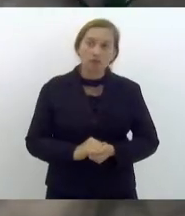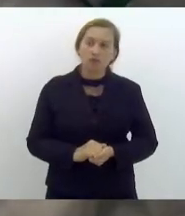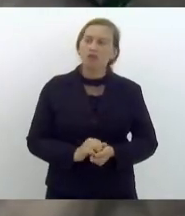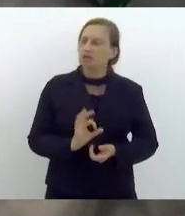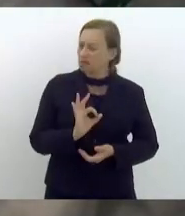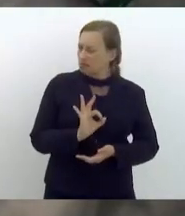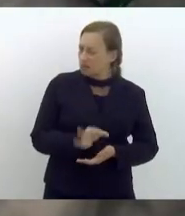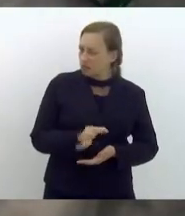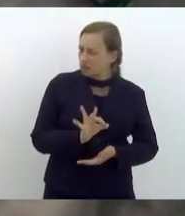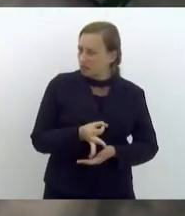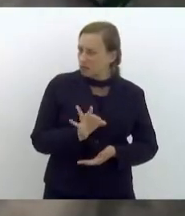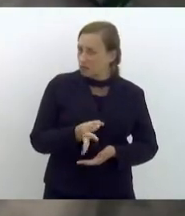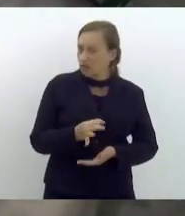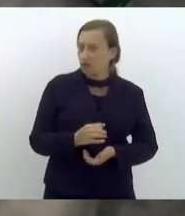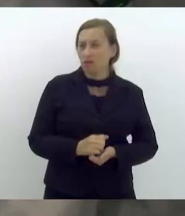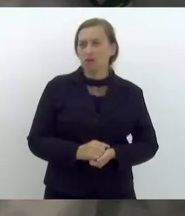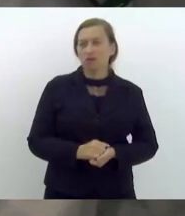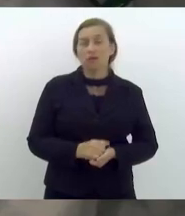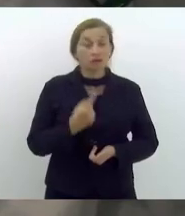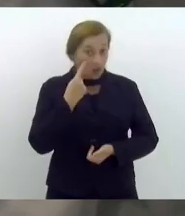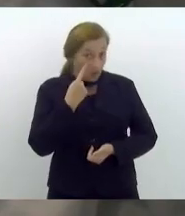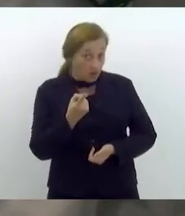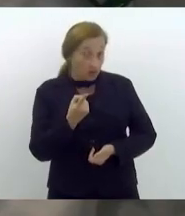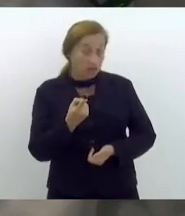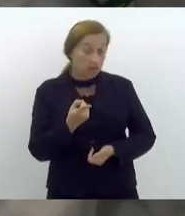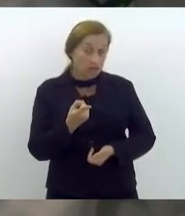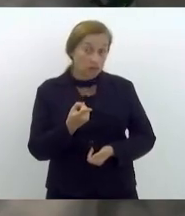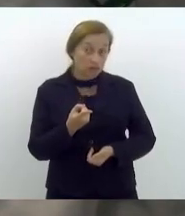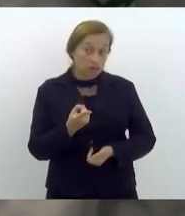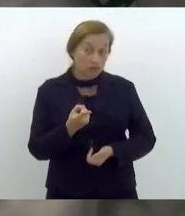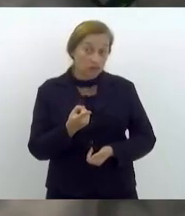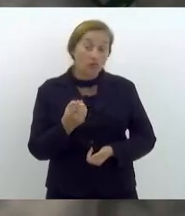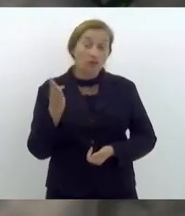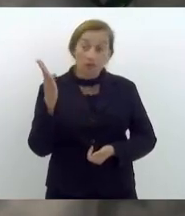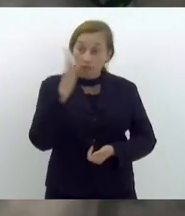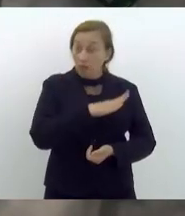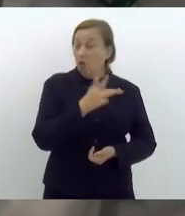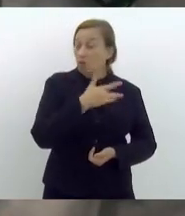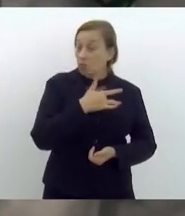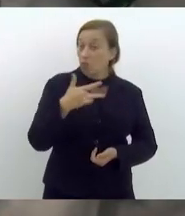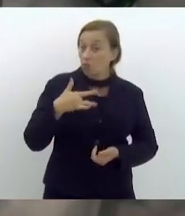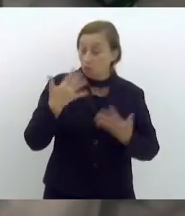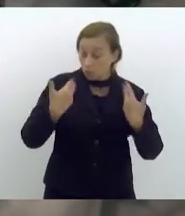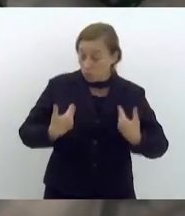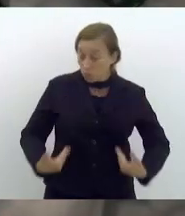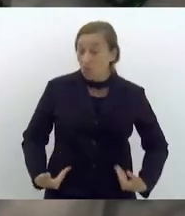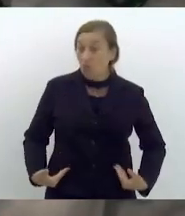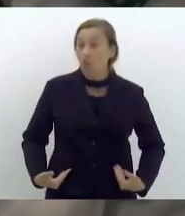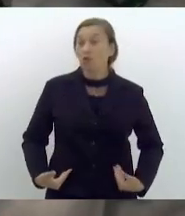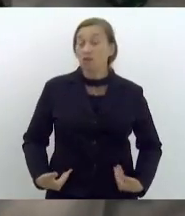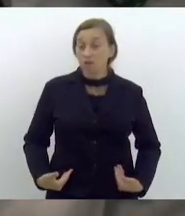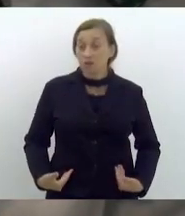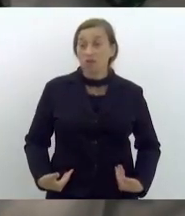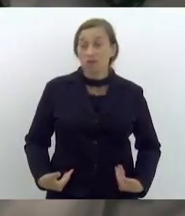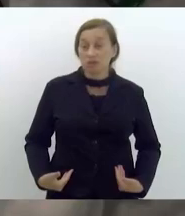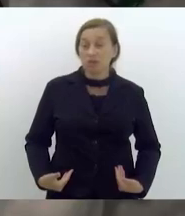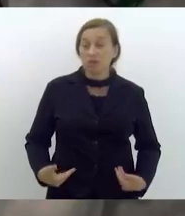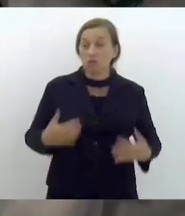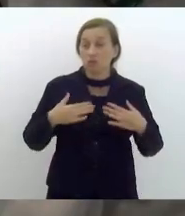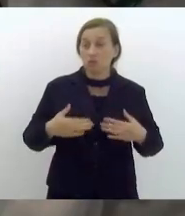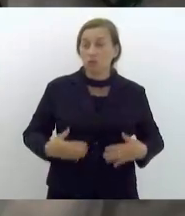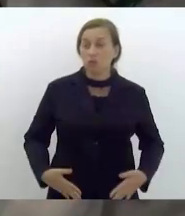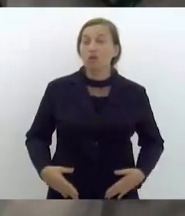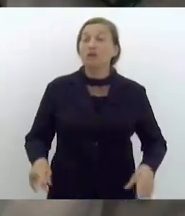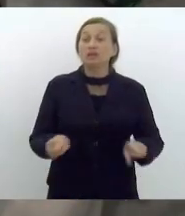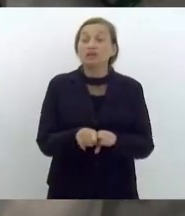evidentemente a gente tá vendo faz mal para o corpo comida processada em alguns casos